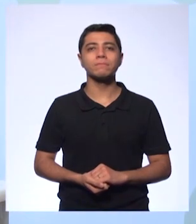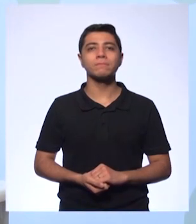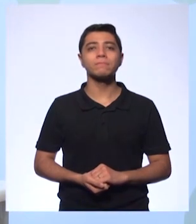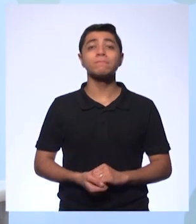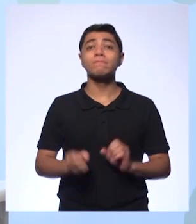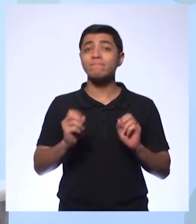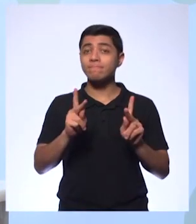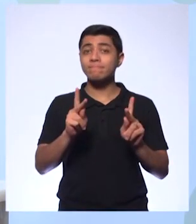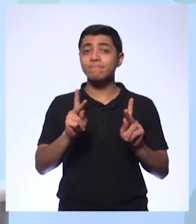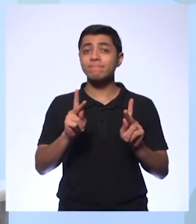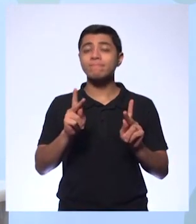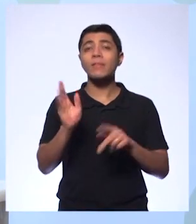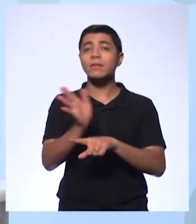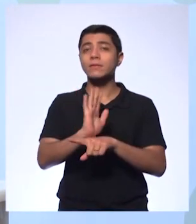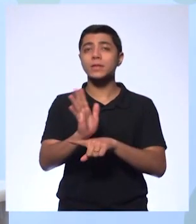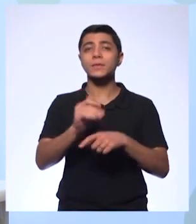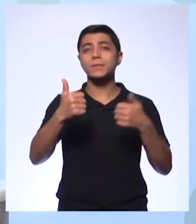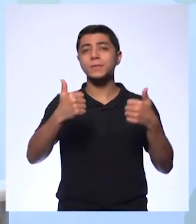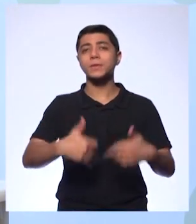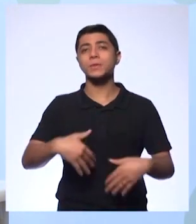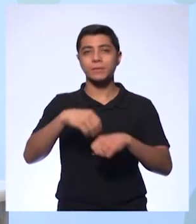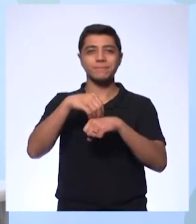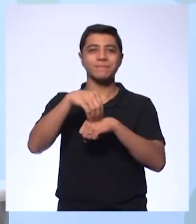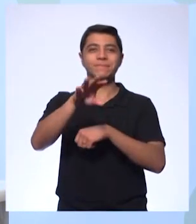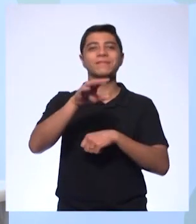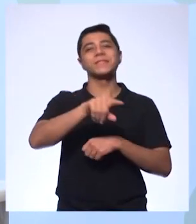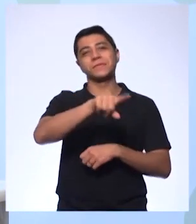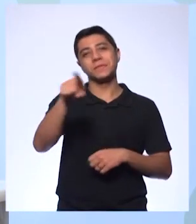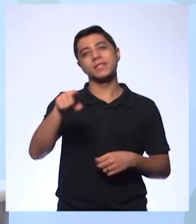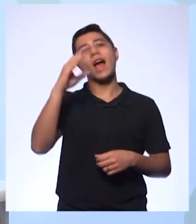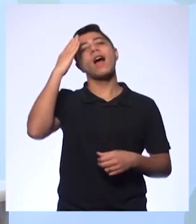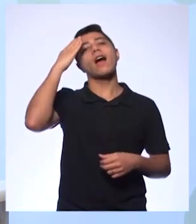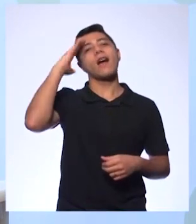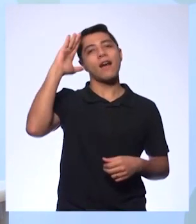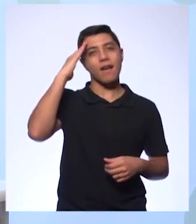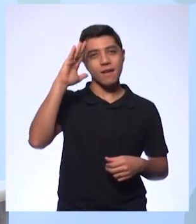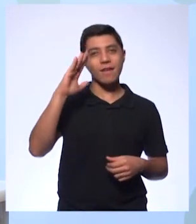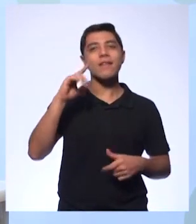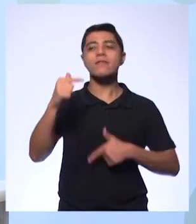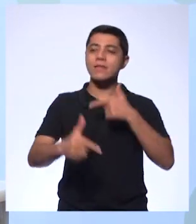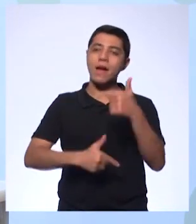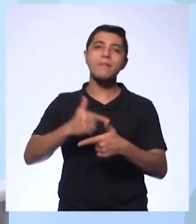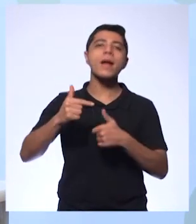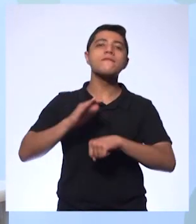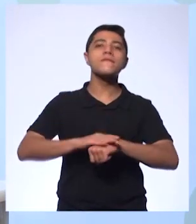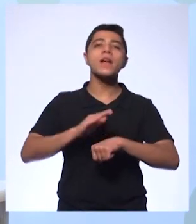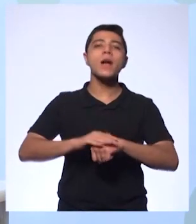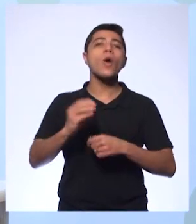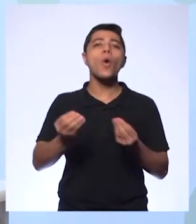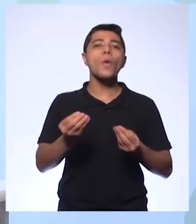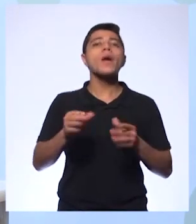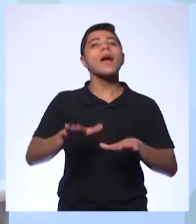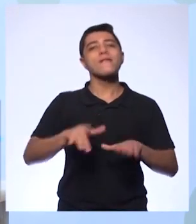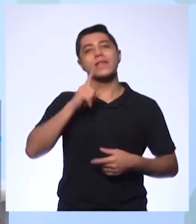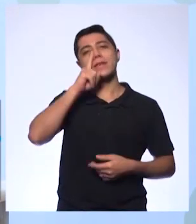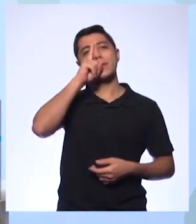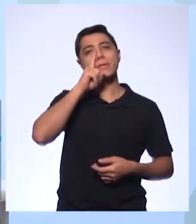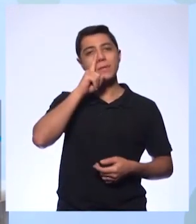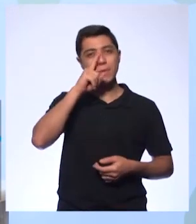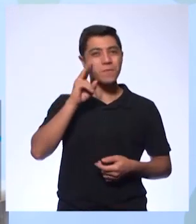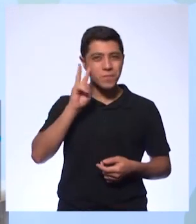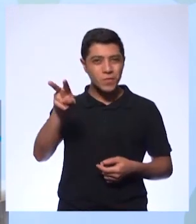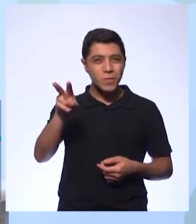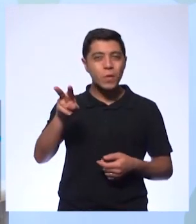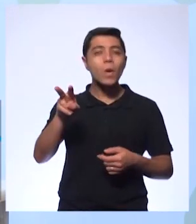Bom, então esse vídeo aí retratou para vocês, né, como é que, né, se faz um trabalho aí nessa questão do risco, né, e vejam que